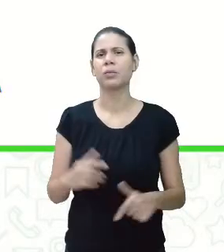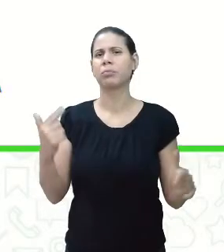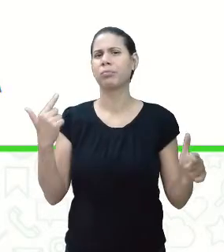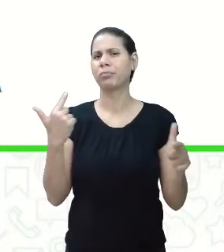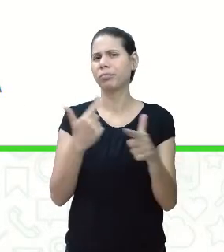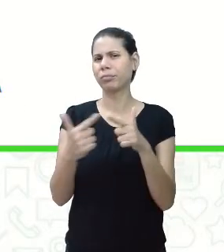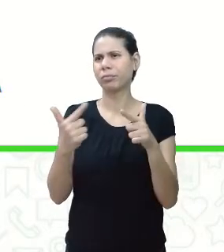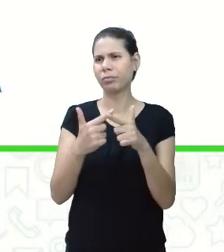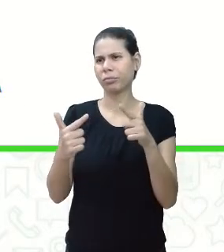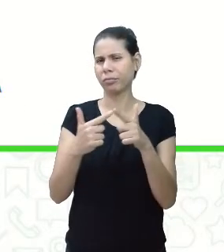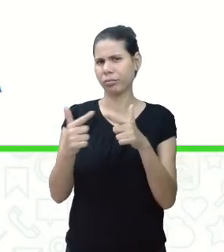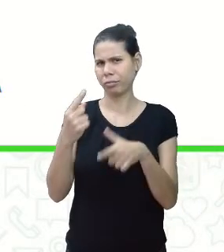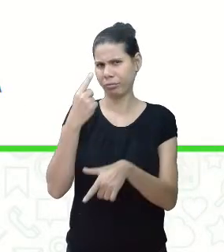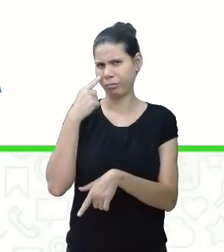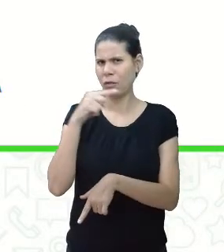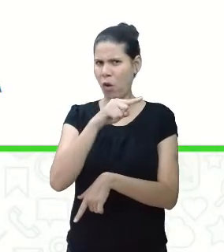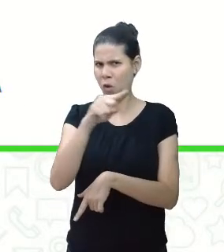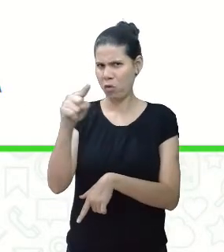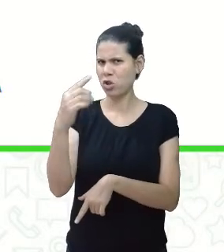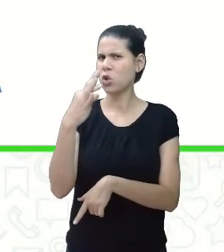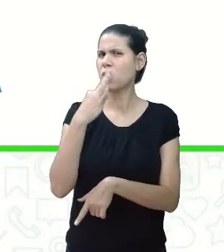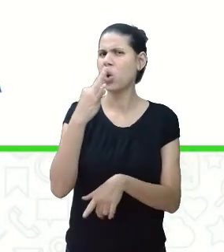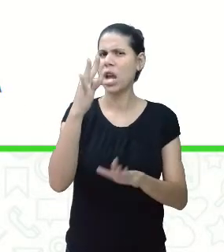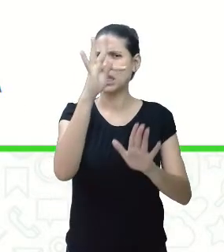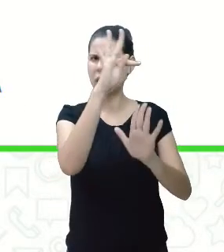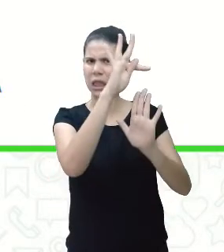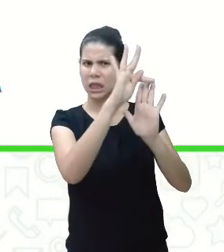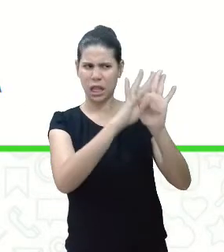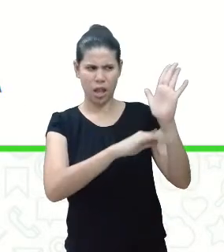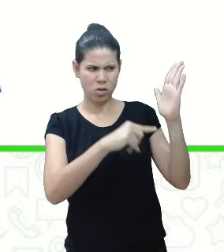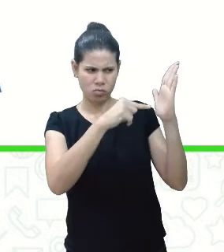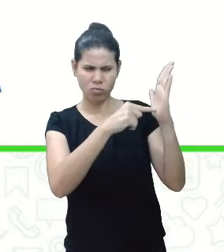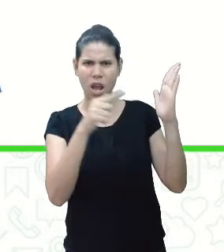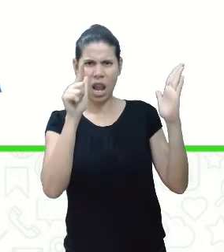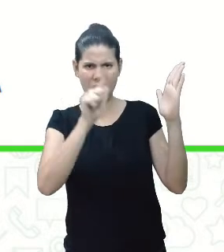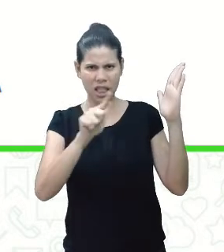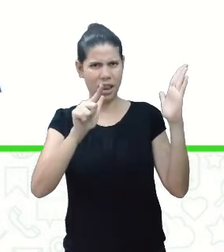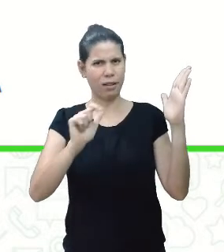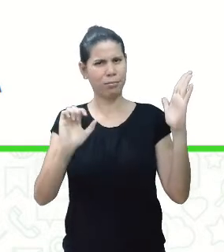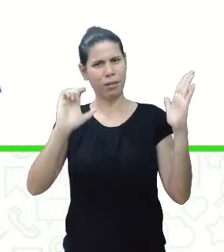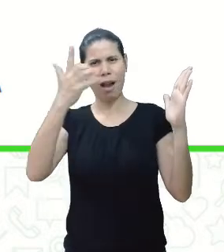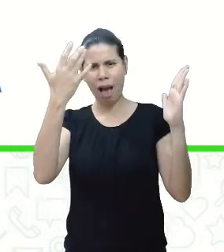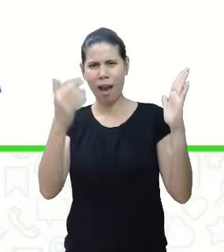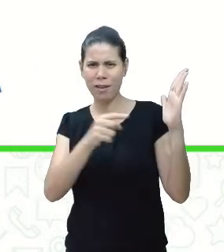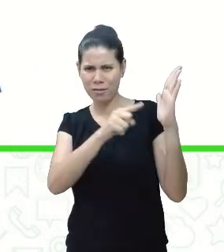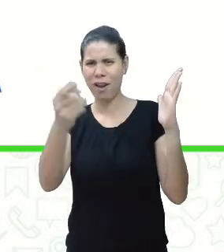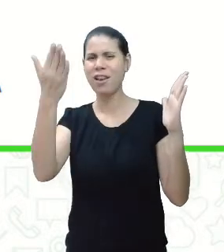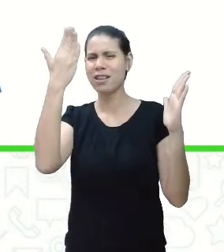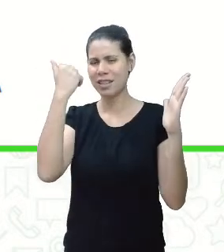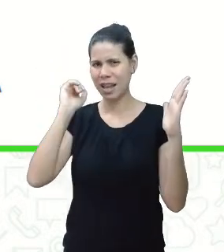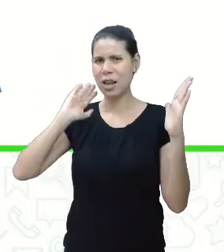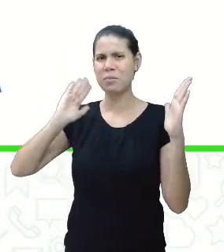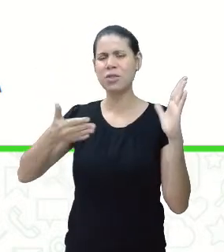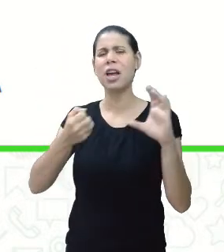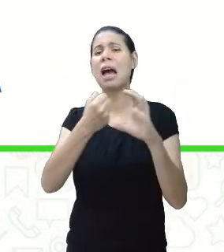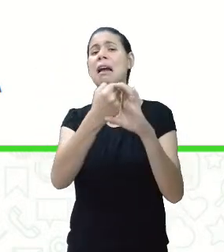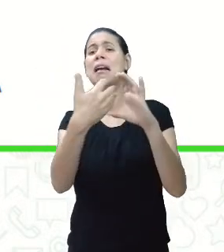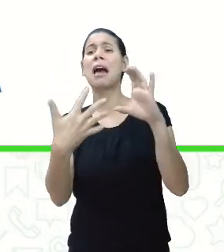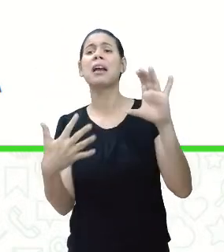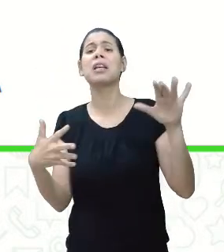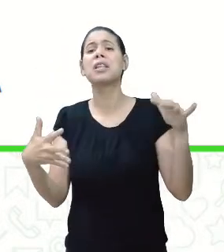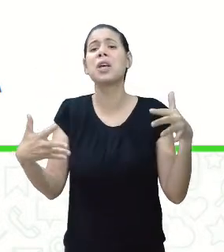Problematização. Você conhece um texto literário? Vocês conhecem? Lógico que conhecem, não é? Quais as